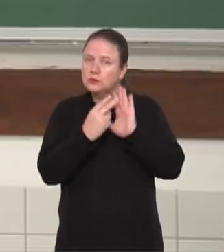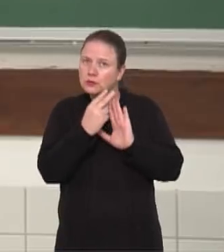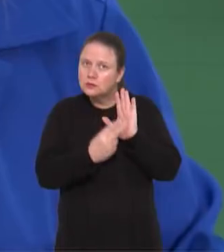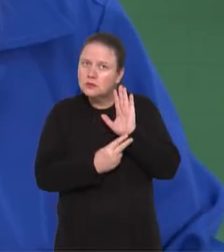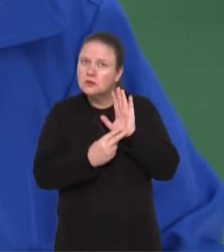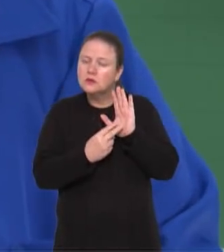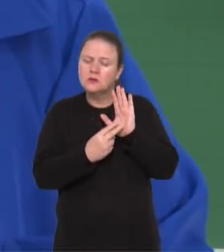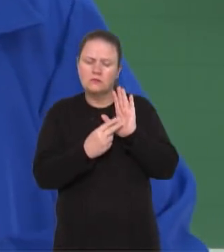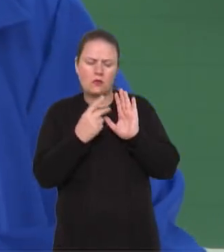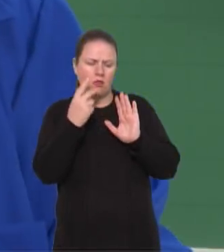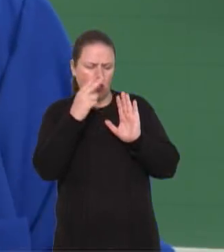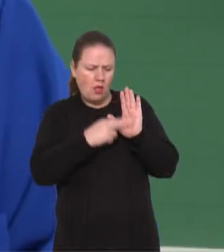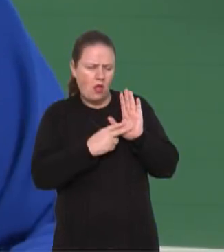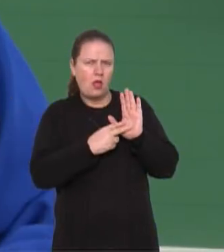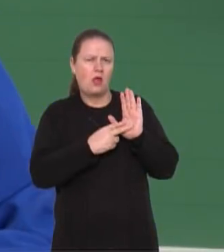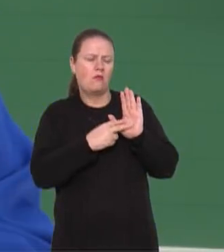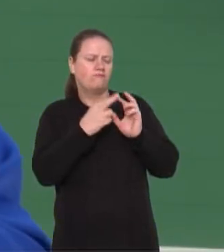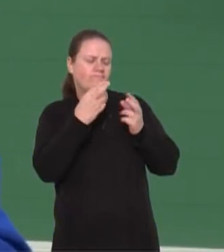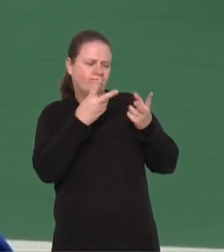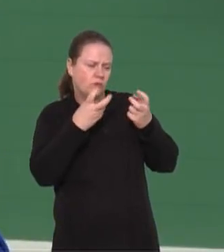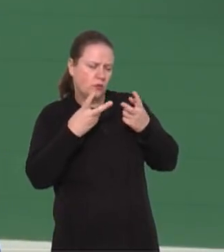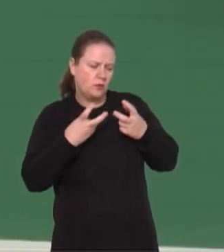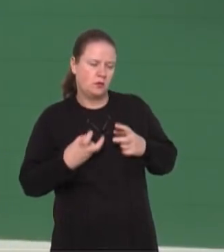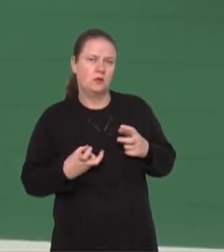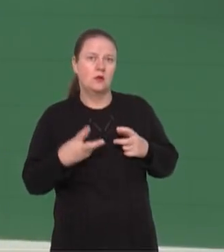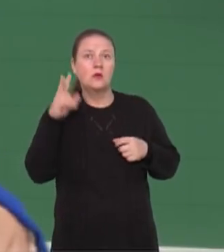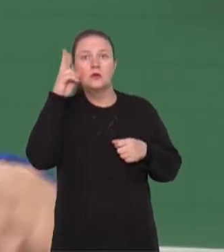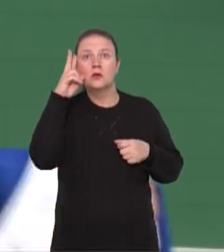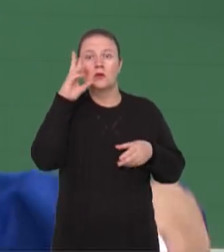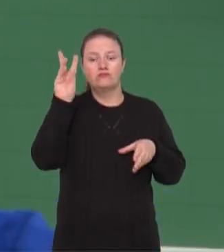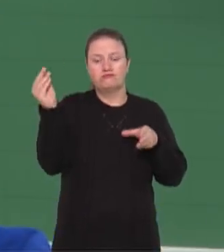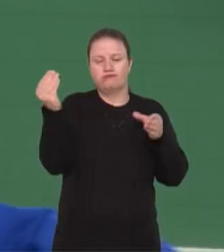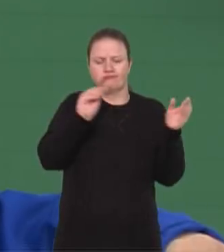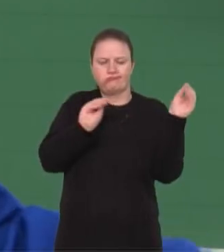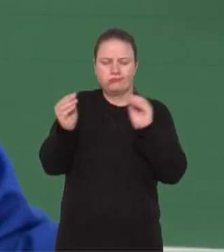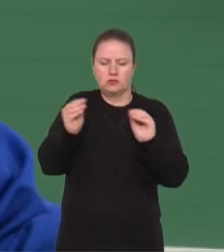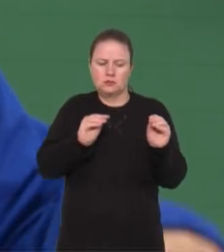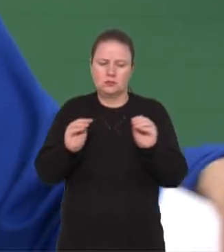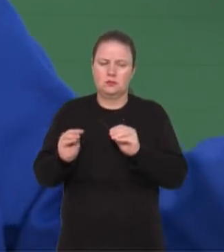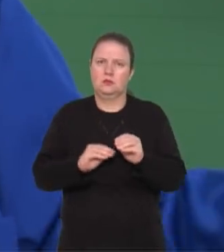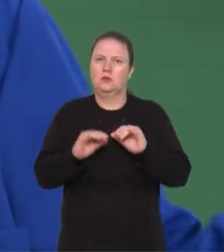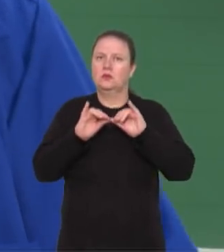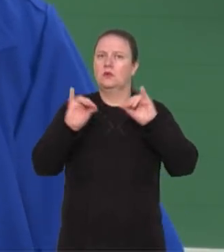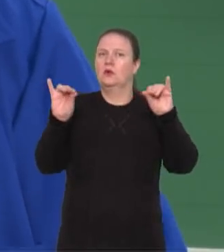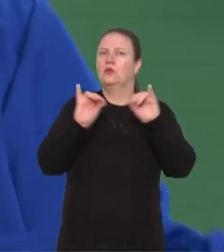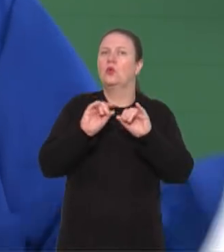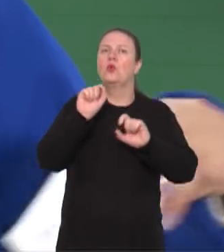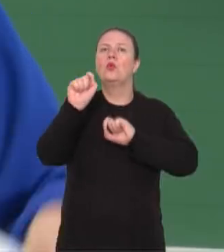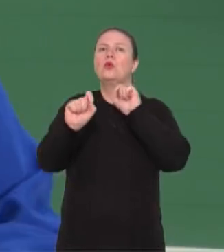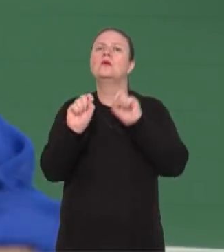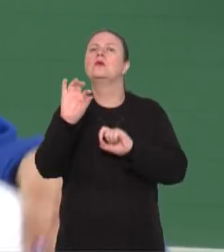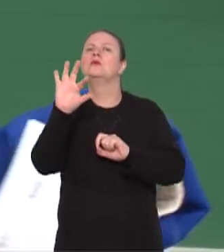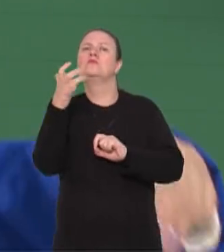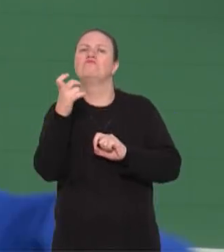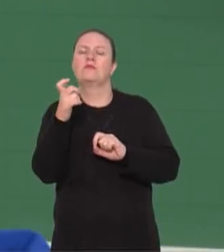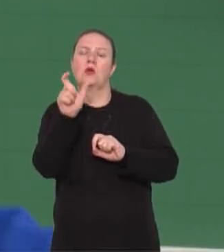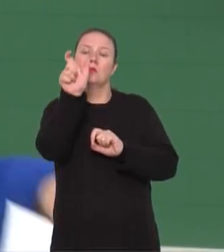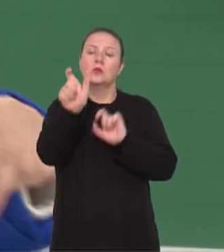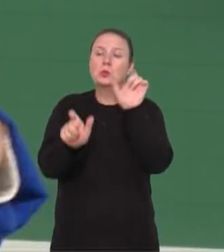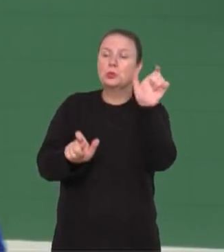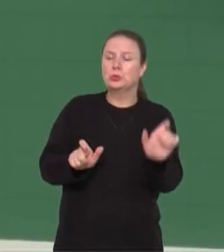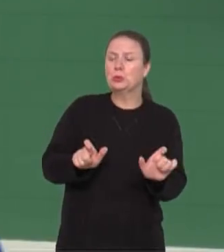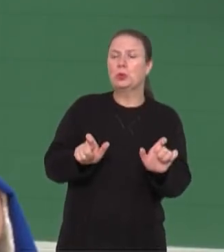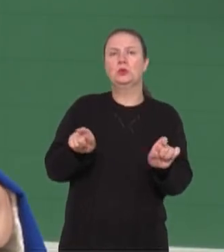notícia de vocês. Verifiquem se vocês se lembraram de colocar os elementos da composição da notícia, né? Quem ou o que aconteceu, onde